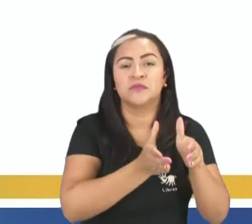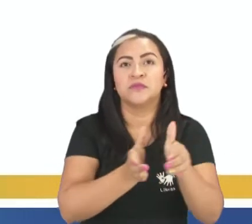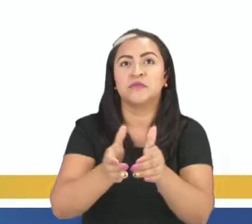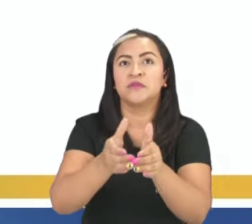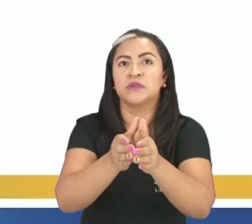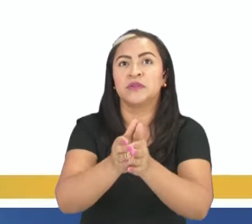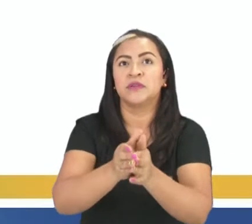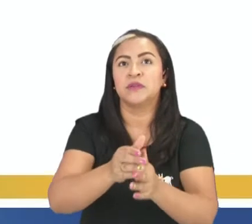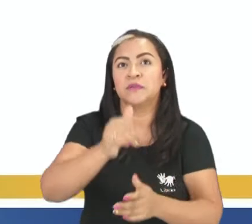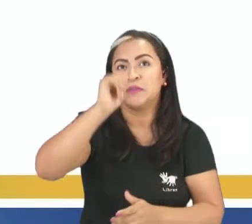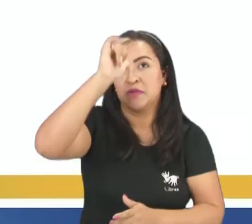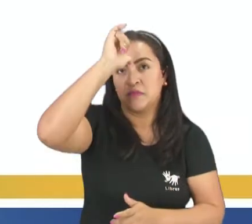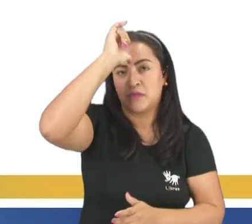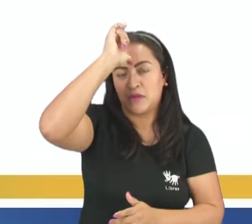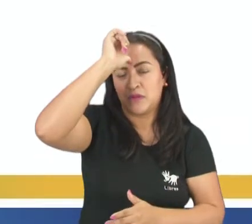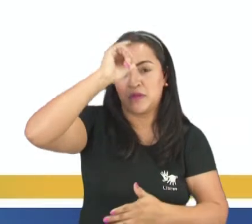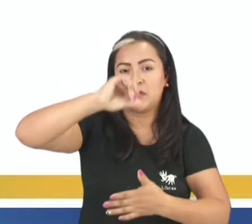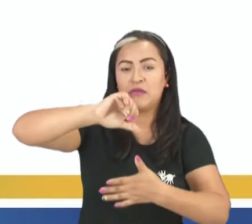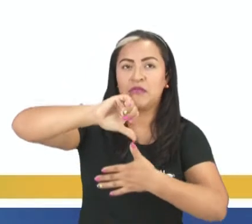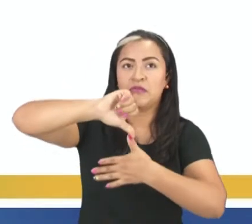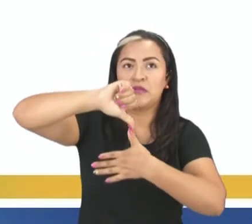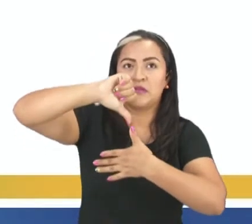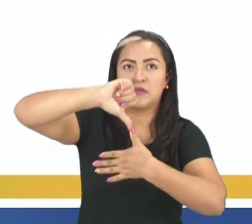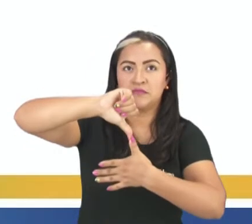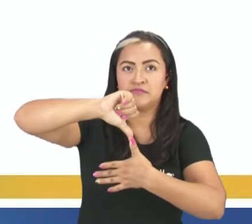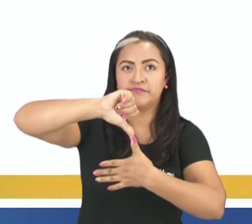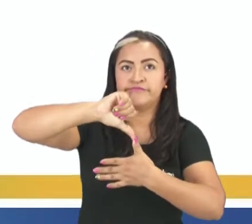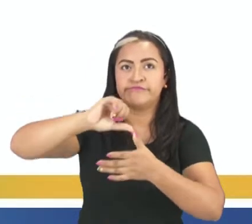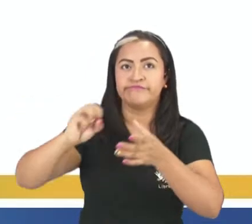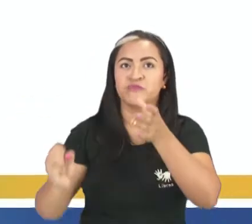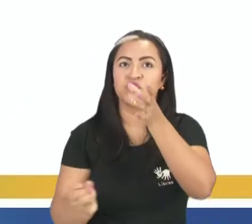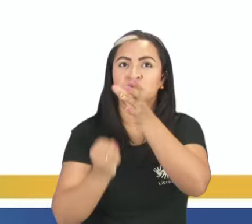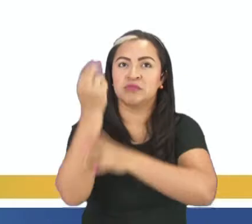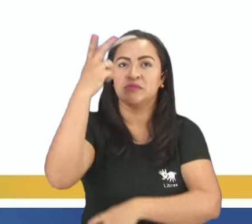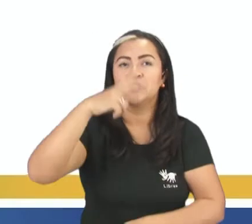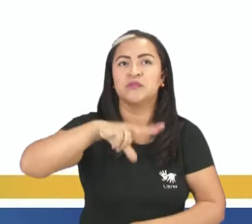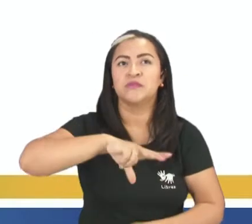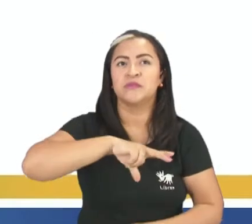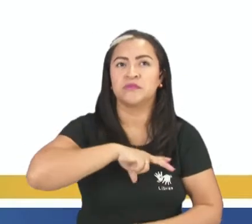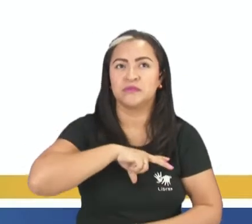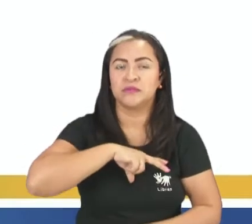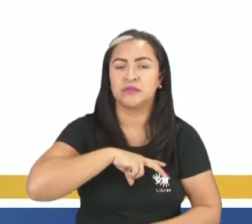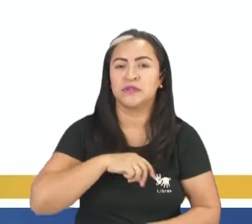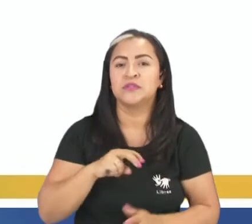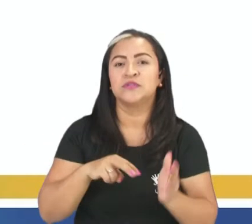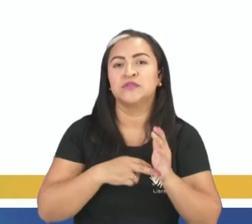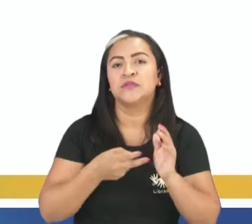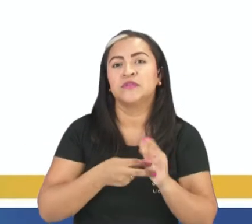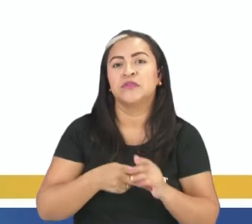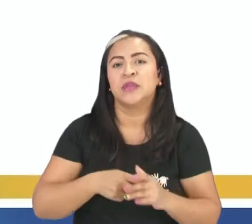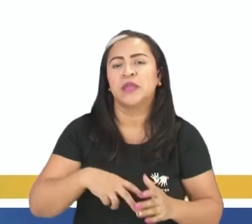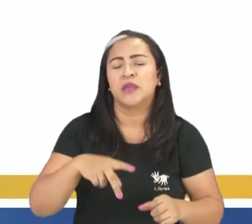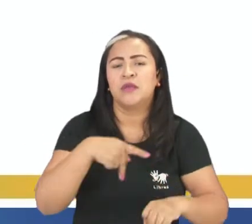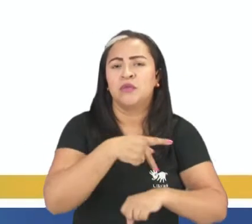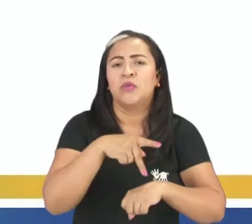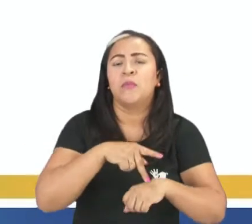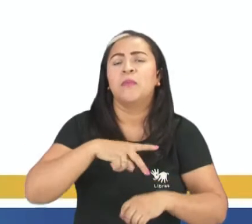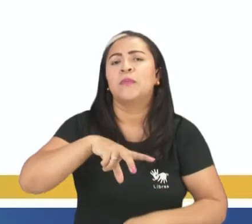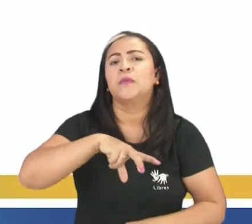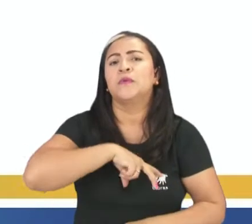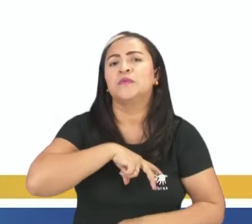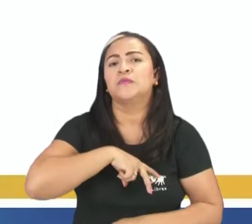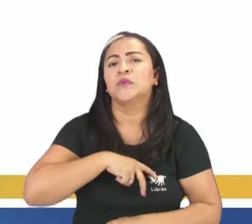da América, o período de apogeu português, ou seja, ali onde Portugal está tomando ali,